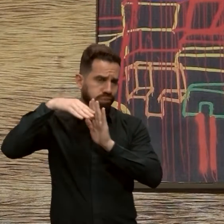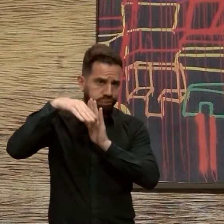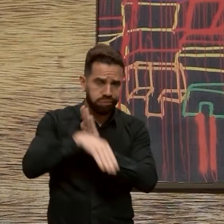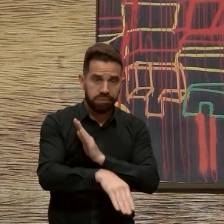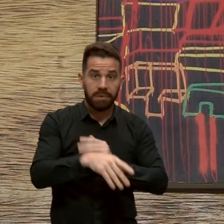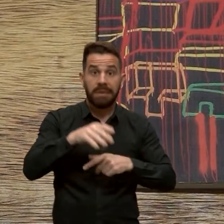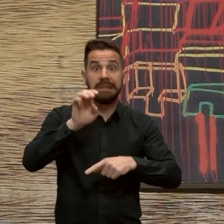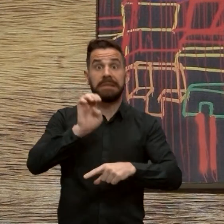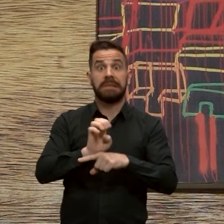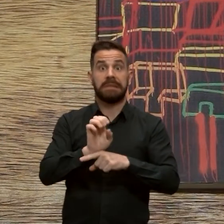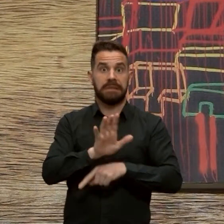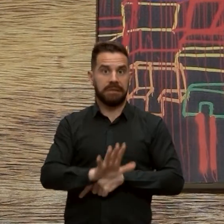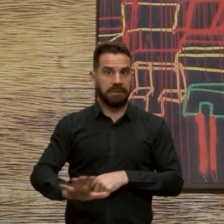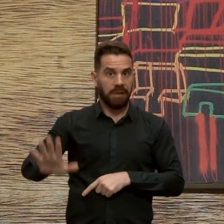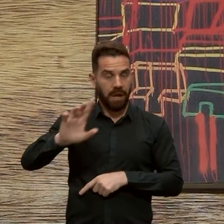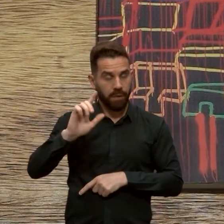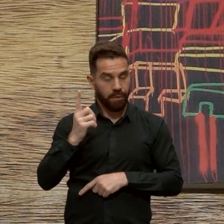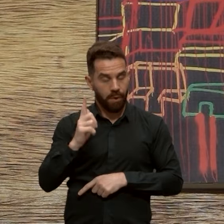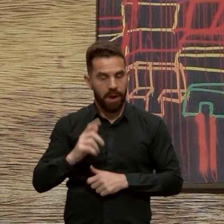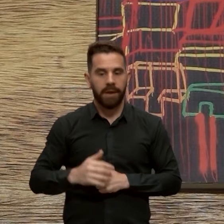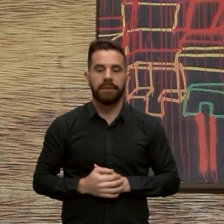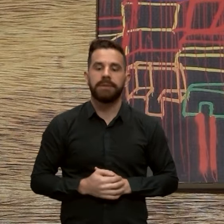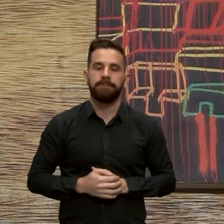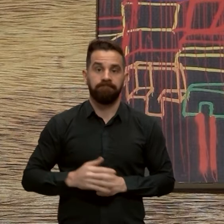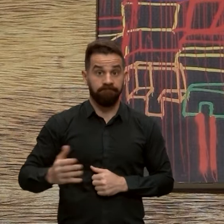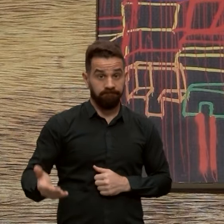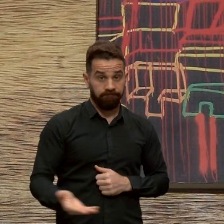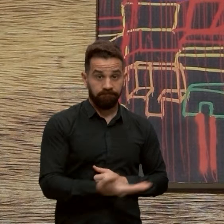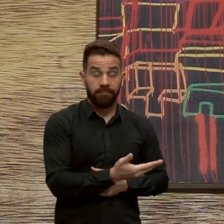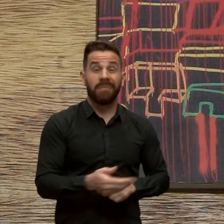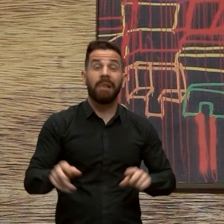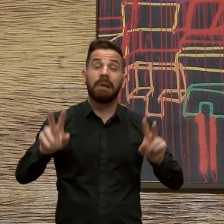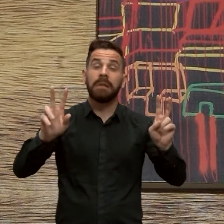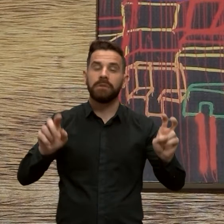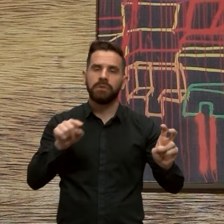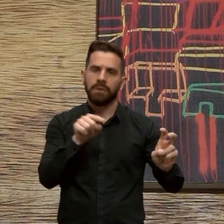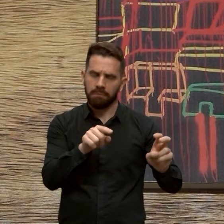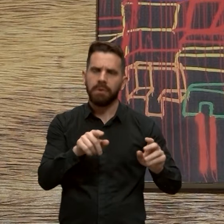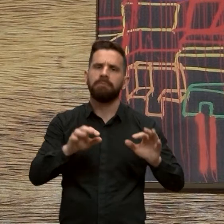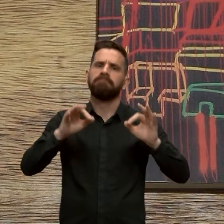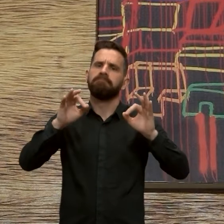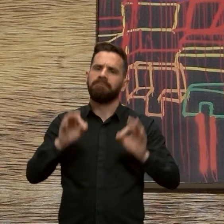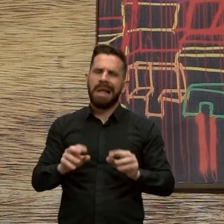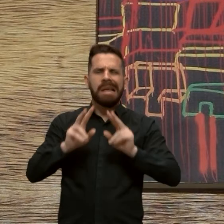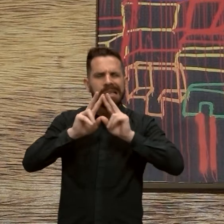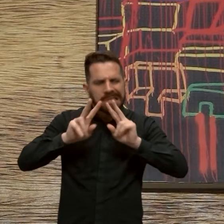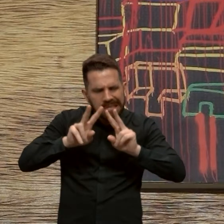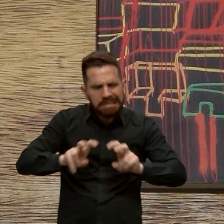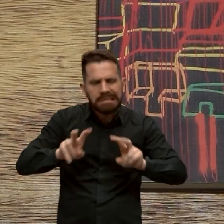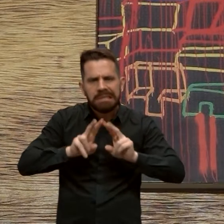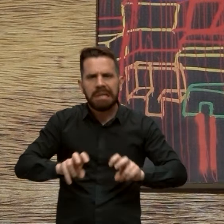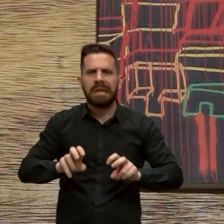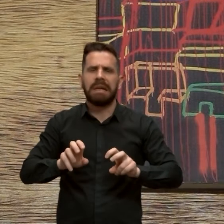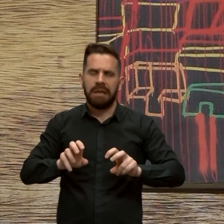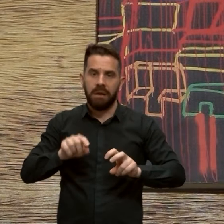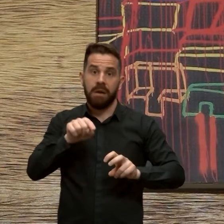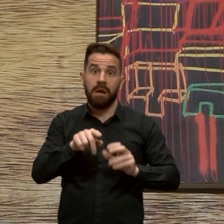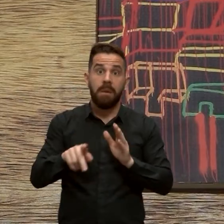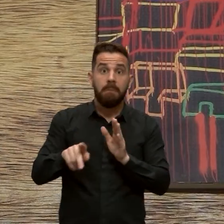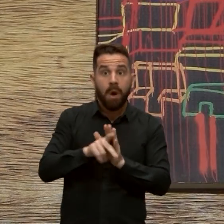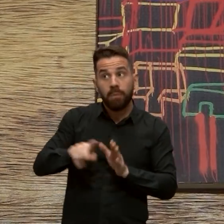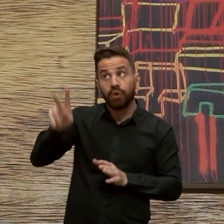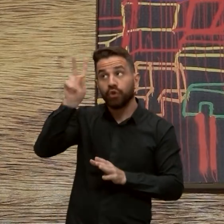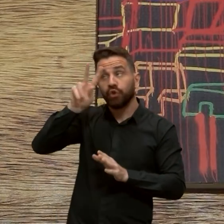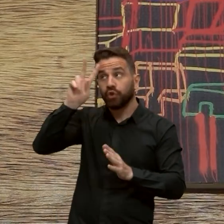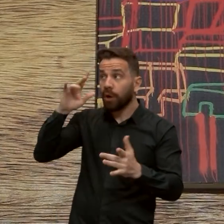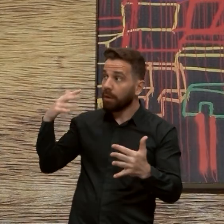Estado. Um ensaio que eminentemente é uma crítica historiográfica, revisão de um paradigma na compreensão